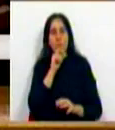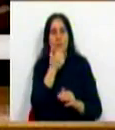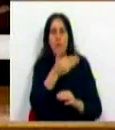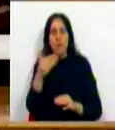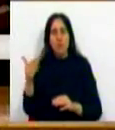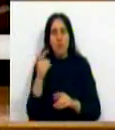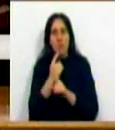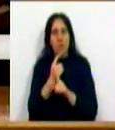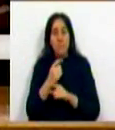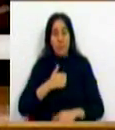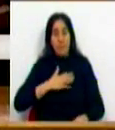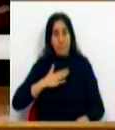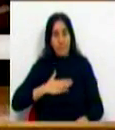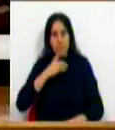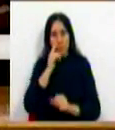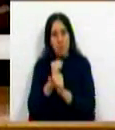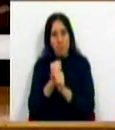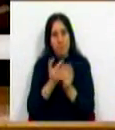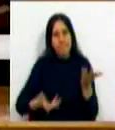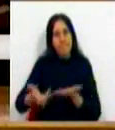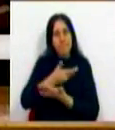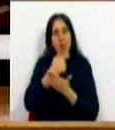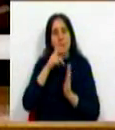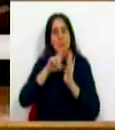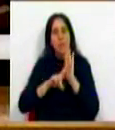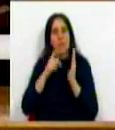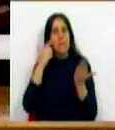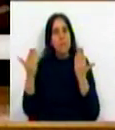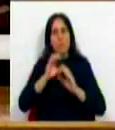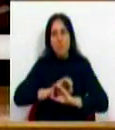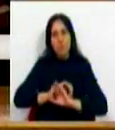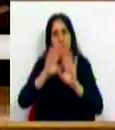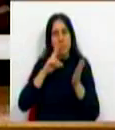oportunidades, partilhadas por empresas e trabalhadores, com regras equilibradas,